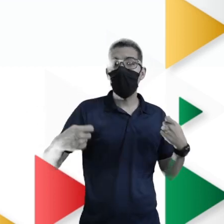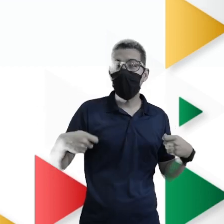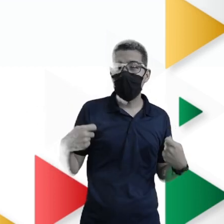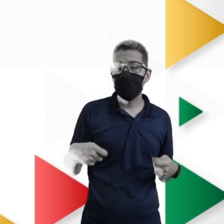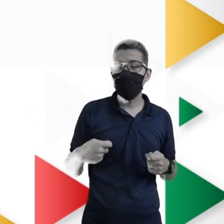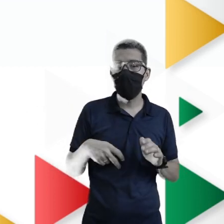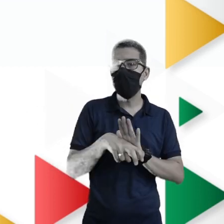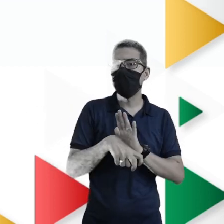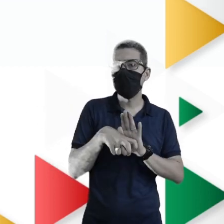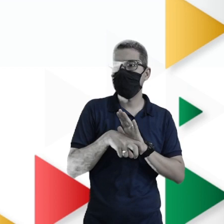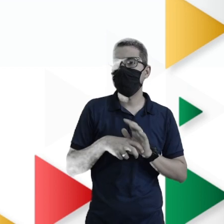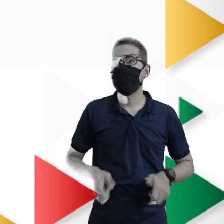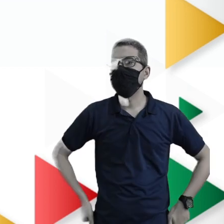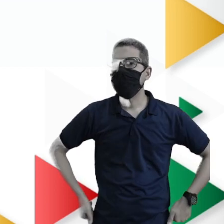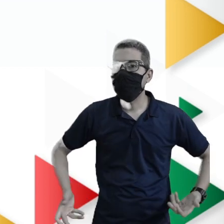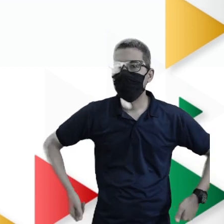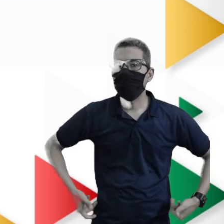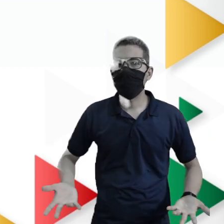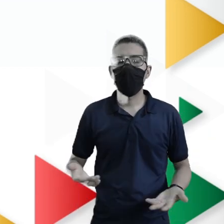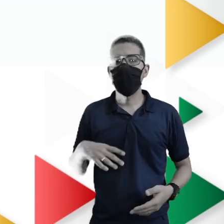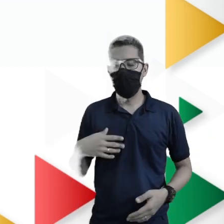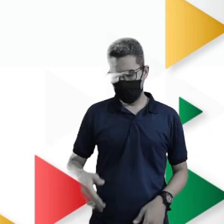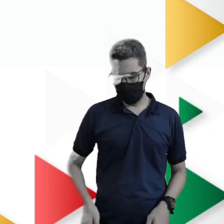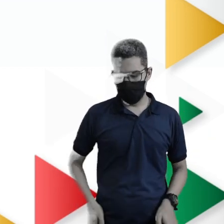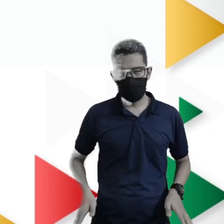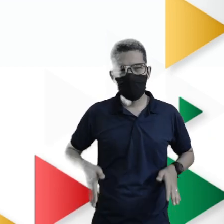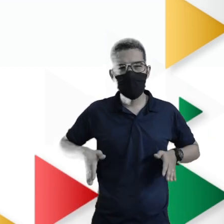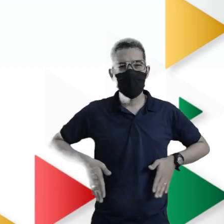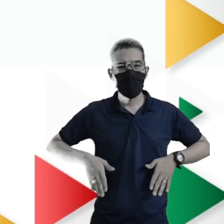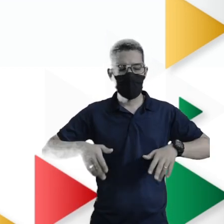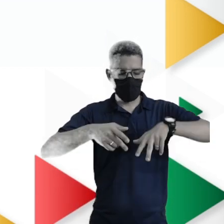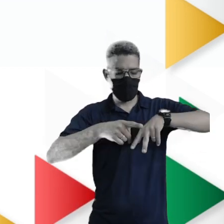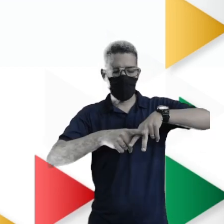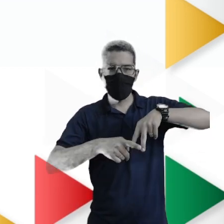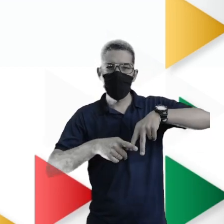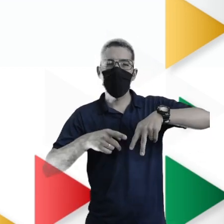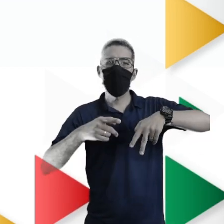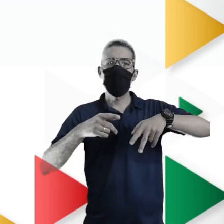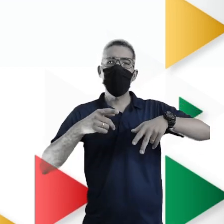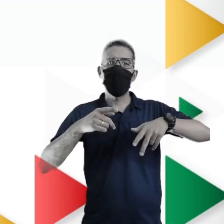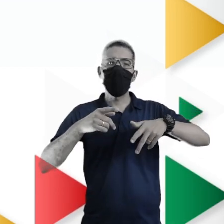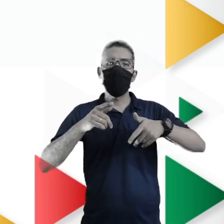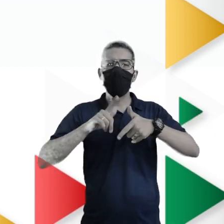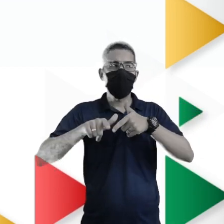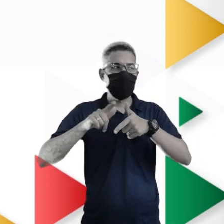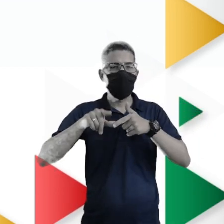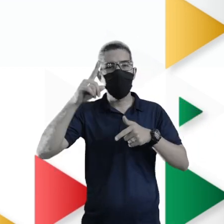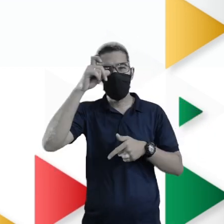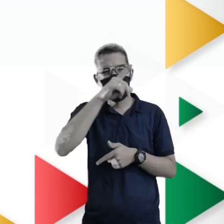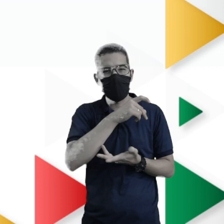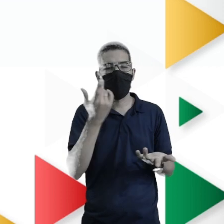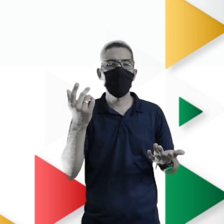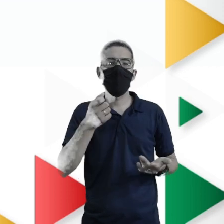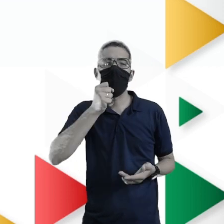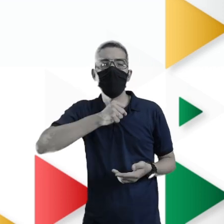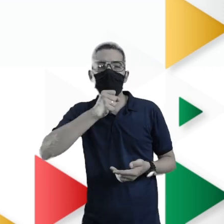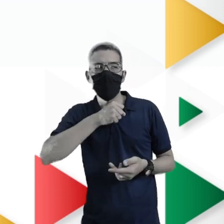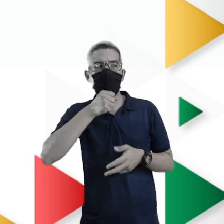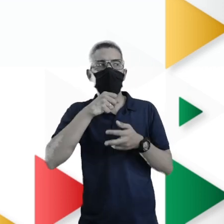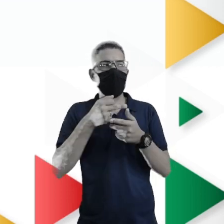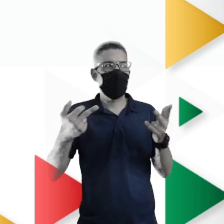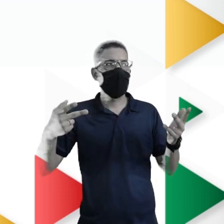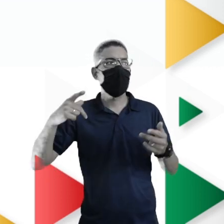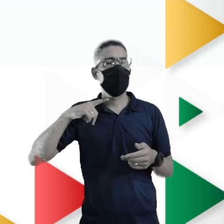necessidade de usar essa rampa. Pessoas idosas, pessoas com dificuldade de locomoção, cadeirantes,